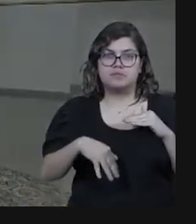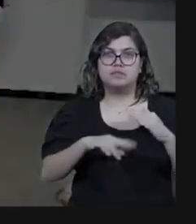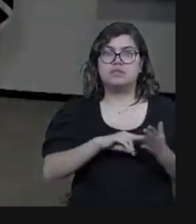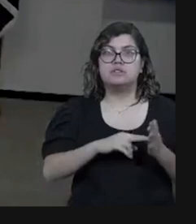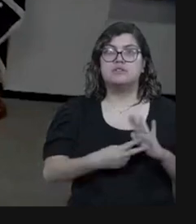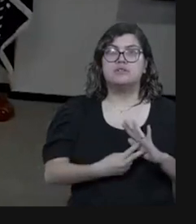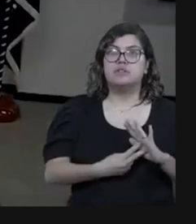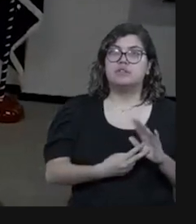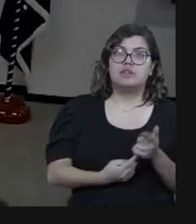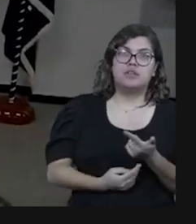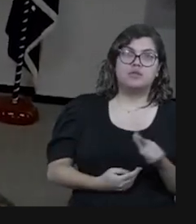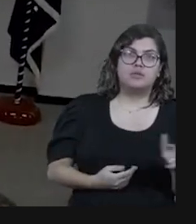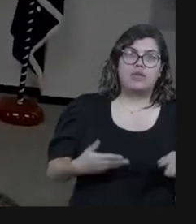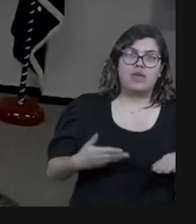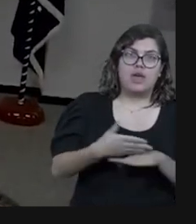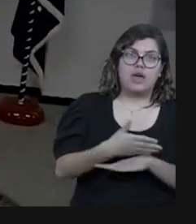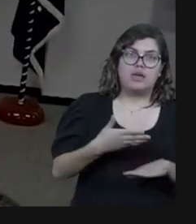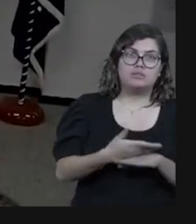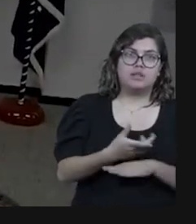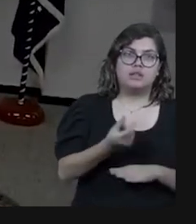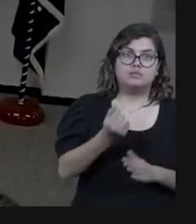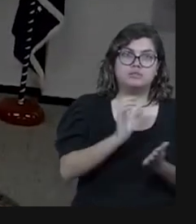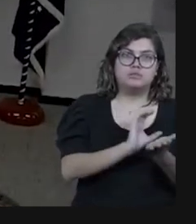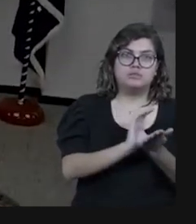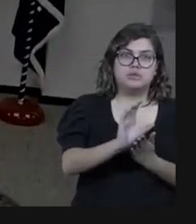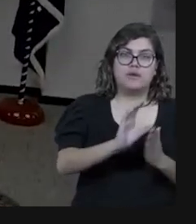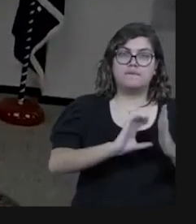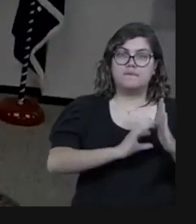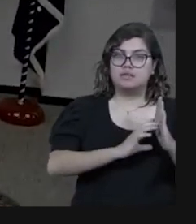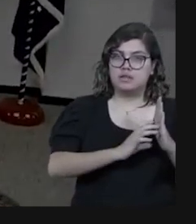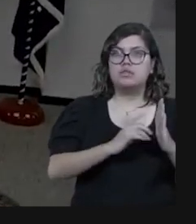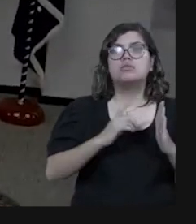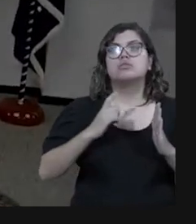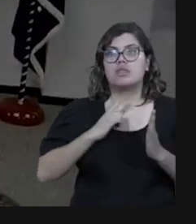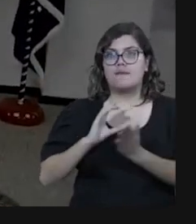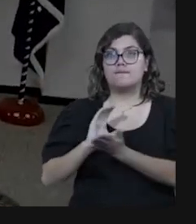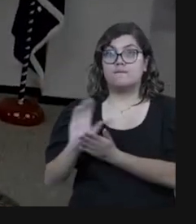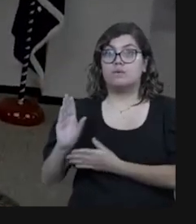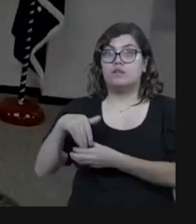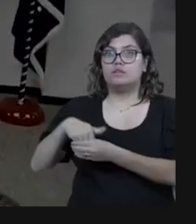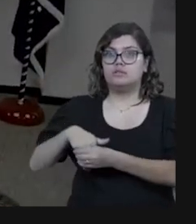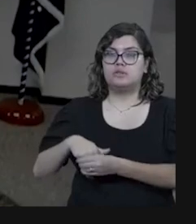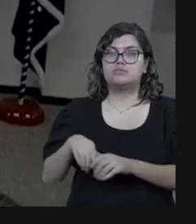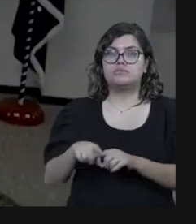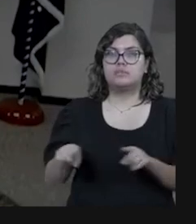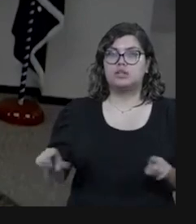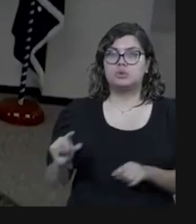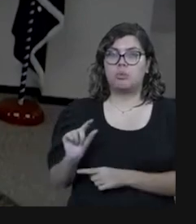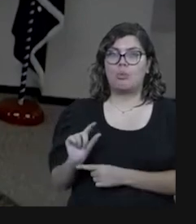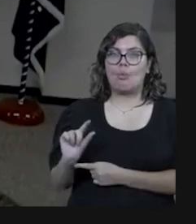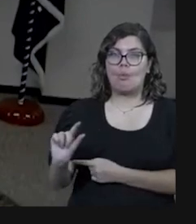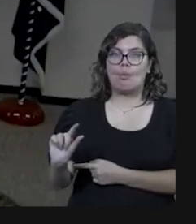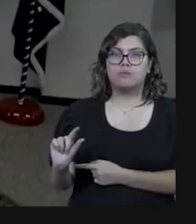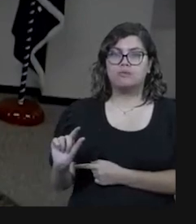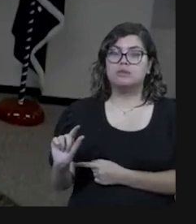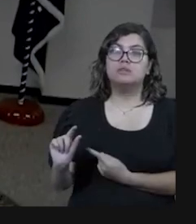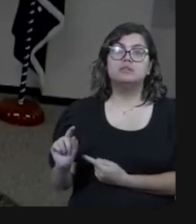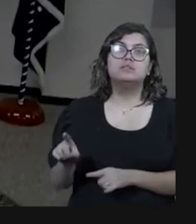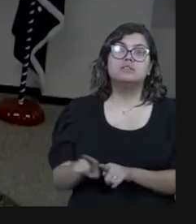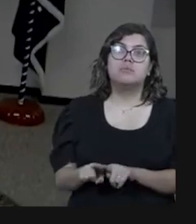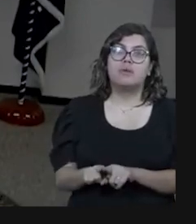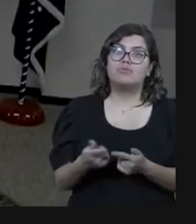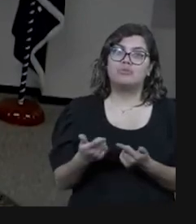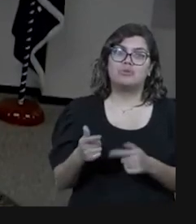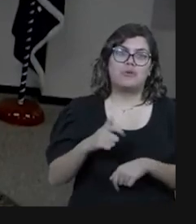acesso a fundo partidário, tem a fundo eleitoral, mas é bem pequenininho. E não tem o tempo de TV.